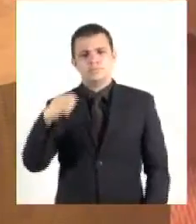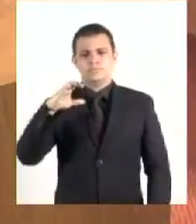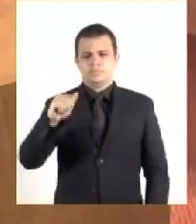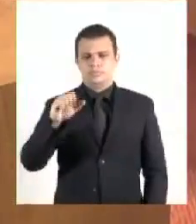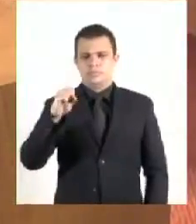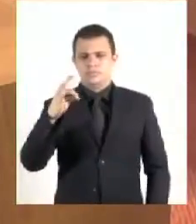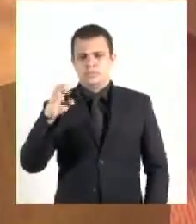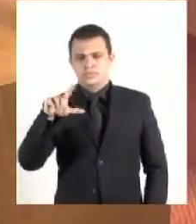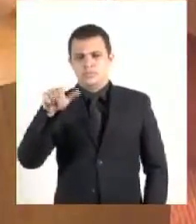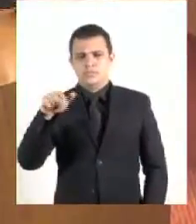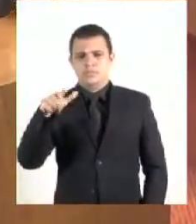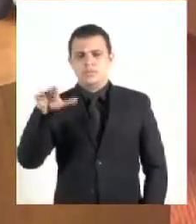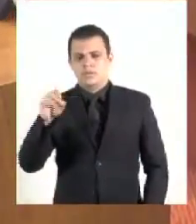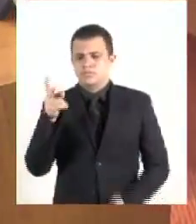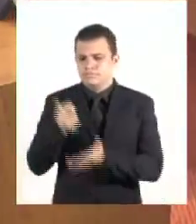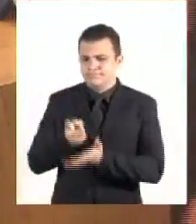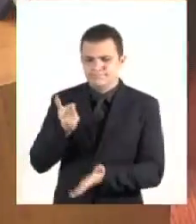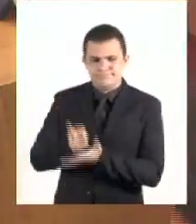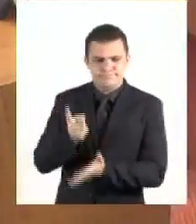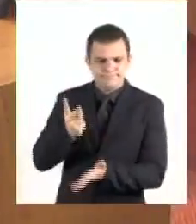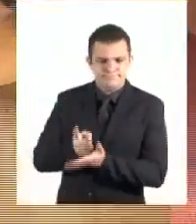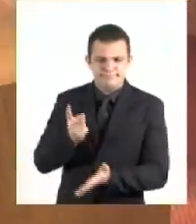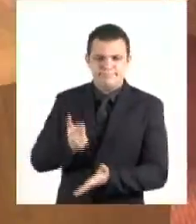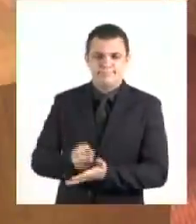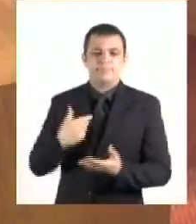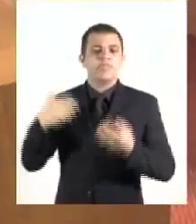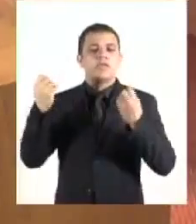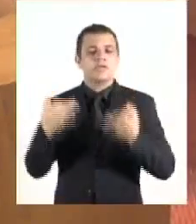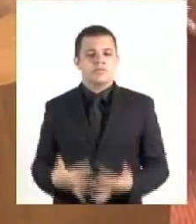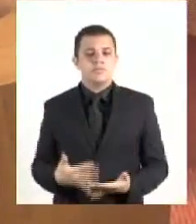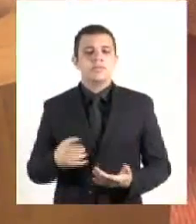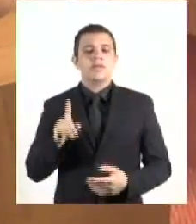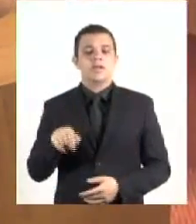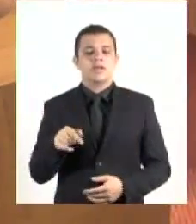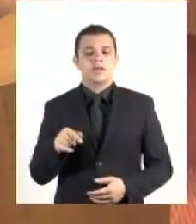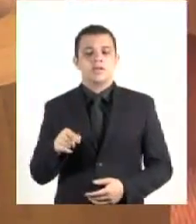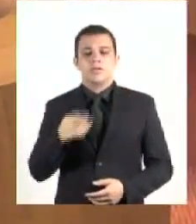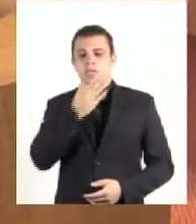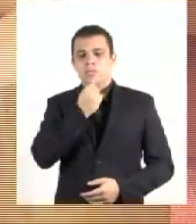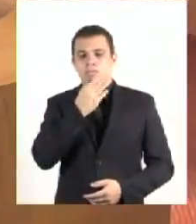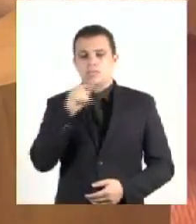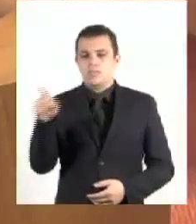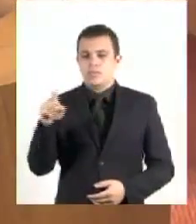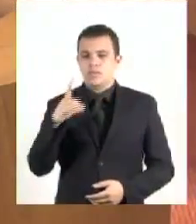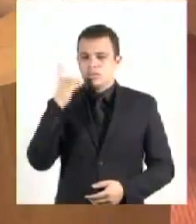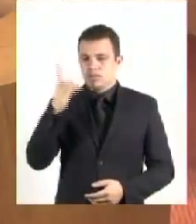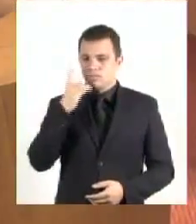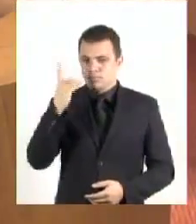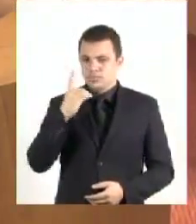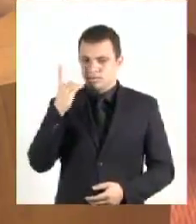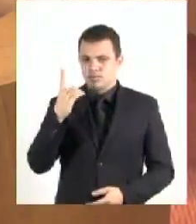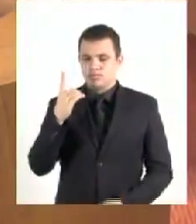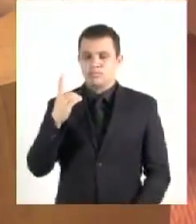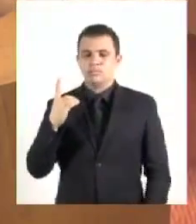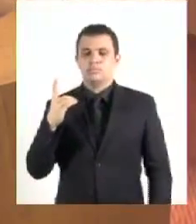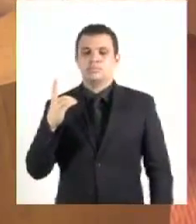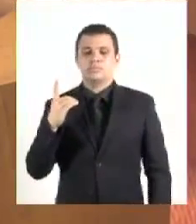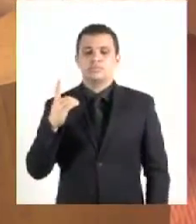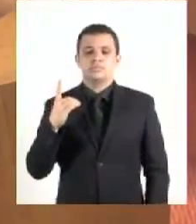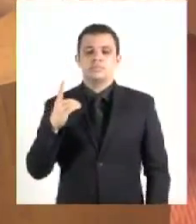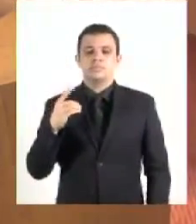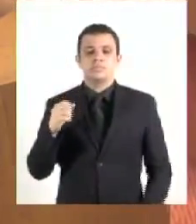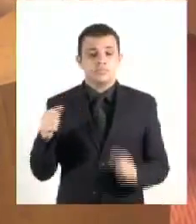alguma o ex-governador e ex-prefeito de nossa capital, e hoje, deputado federal, talvez à época tenha